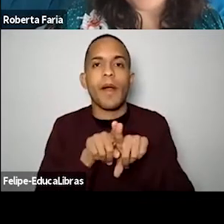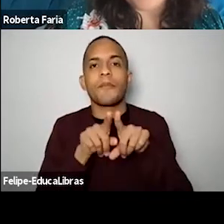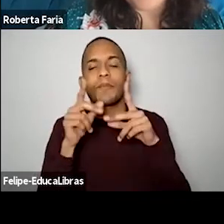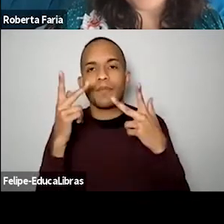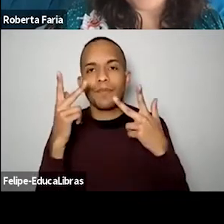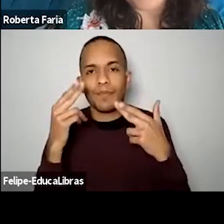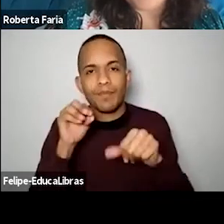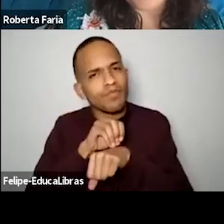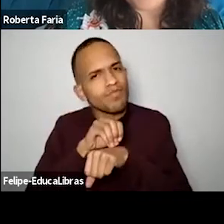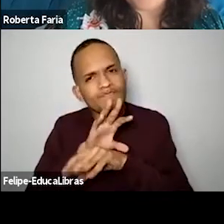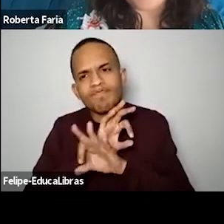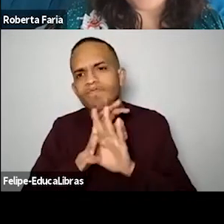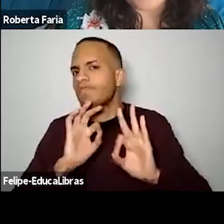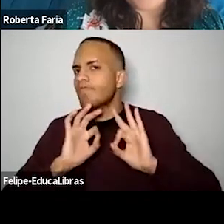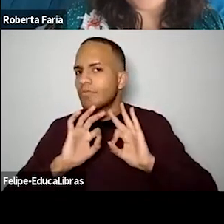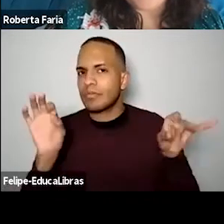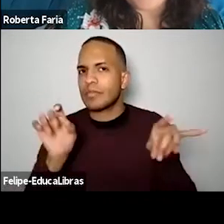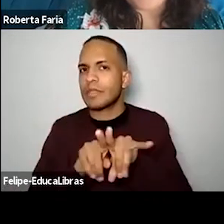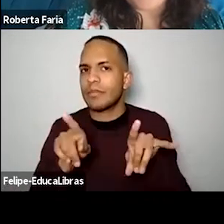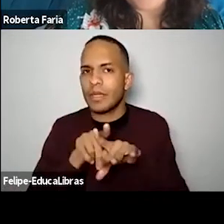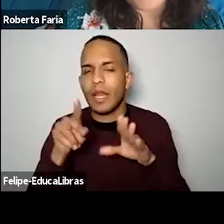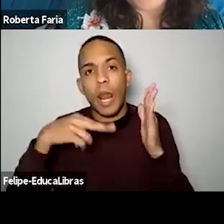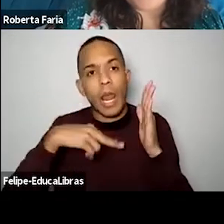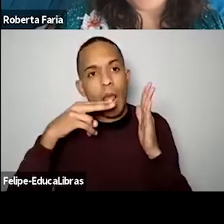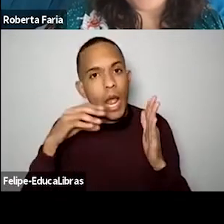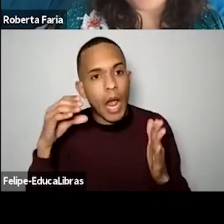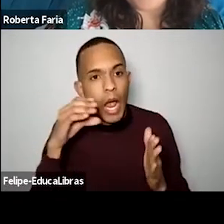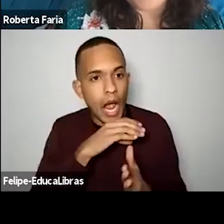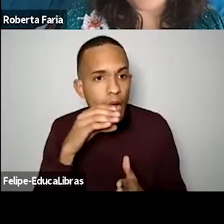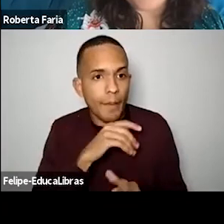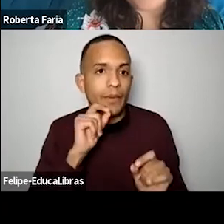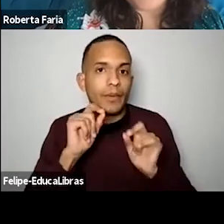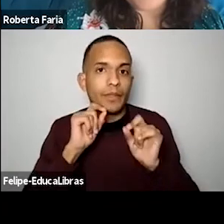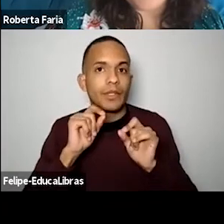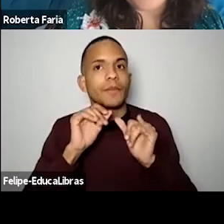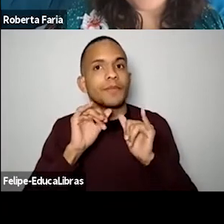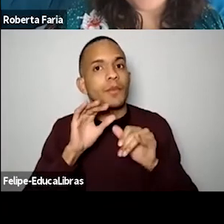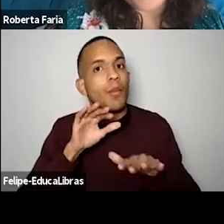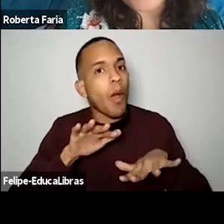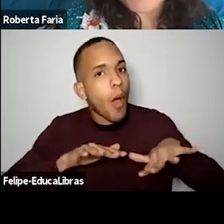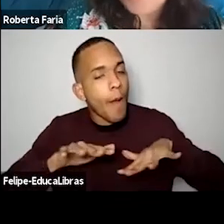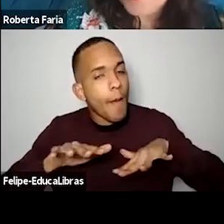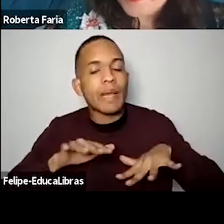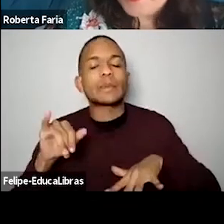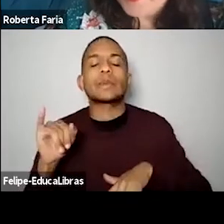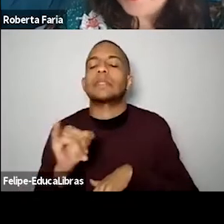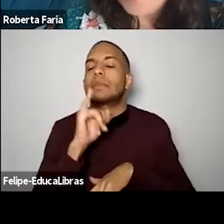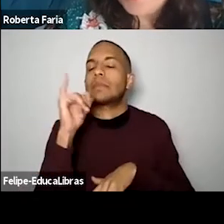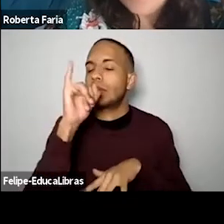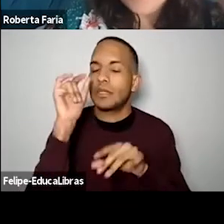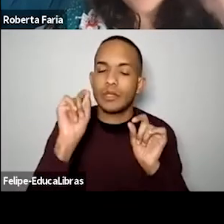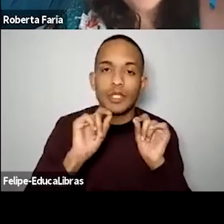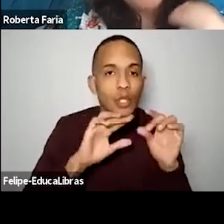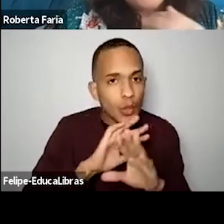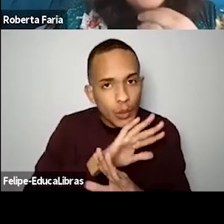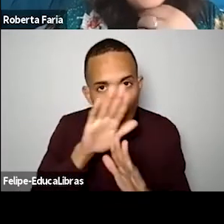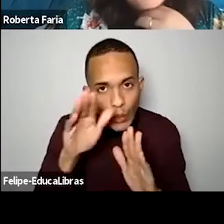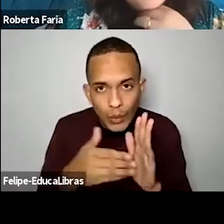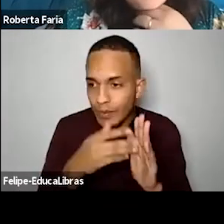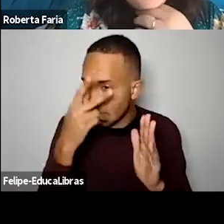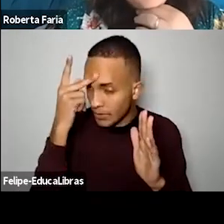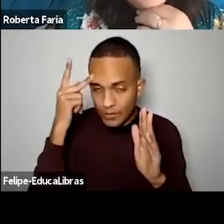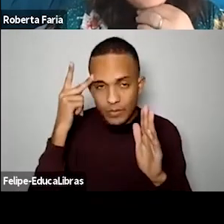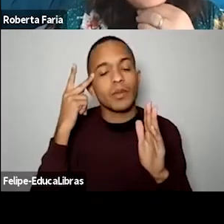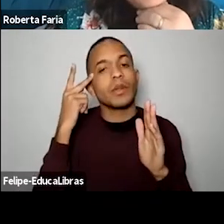a sua dica, achei ótima, e vou ler para vocês rapidamente o manifesto do movimento, porque eu acho que ele é importante e eu acho que todo mundo que se identificar com ele,